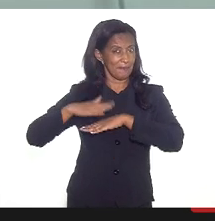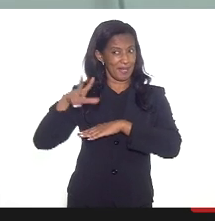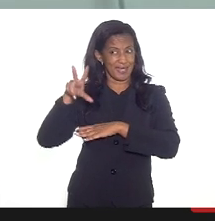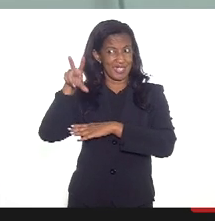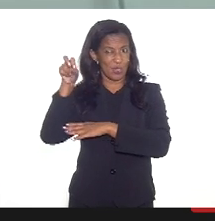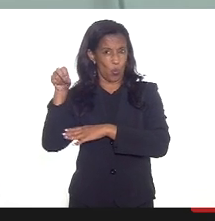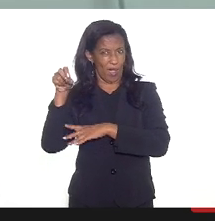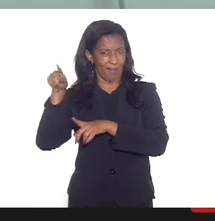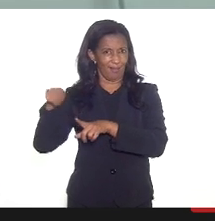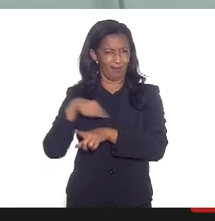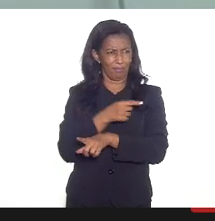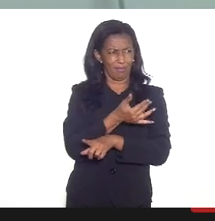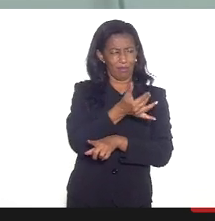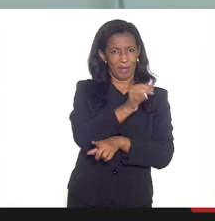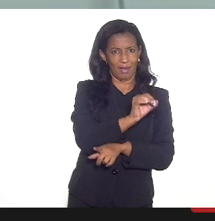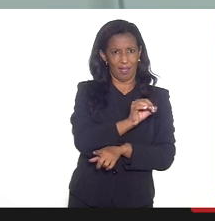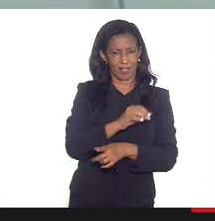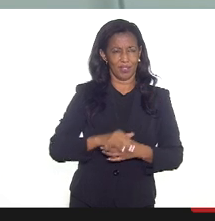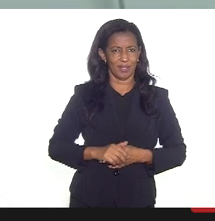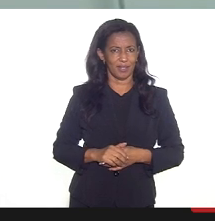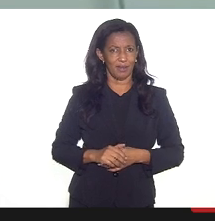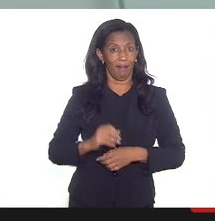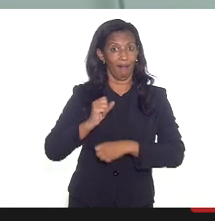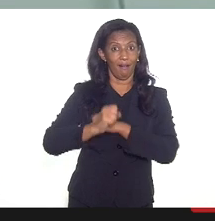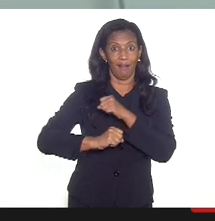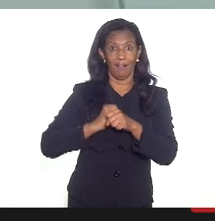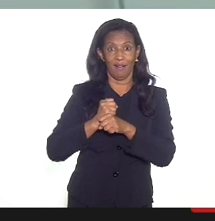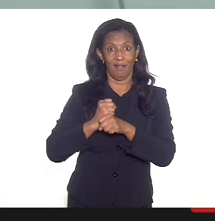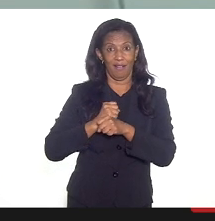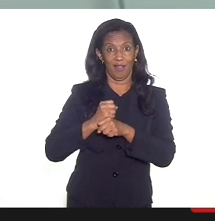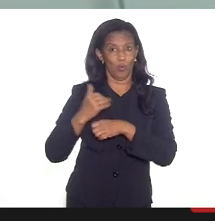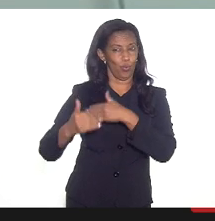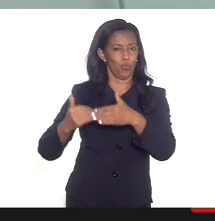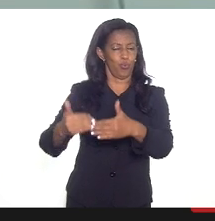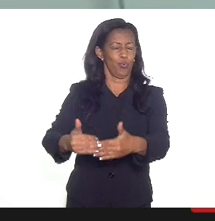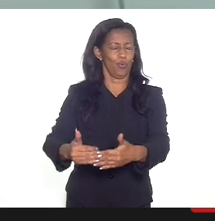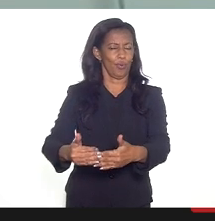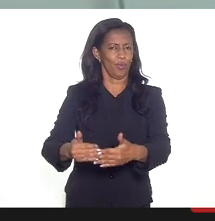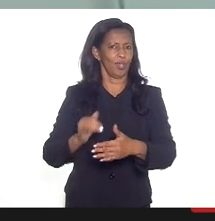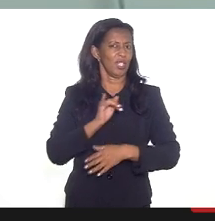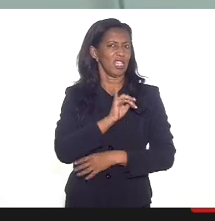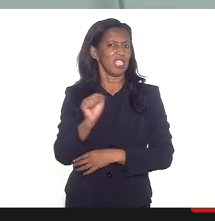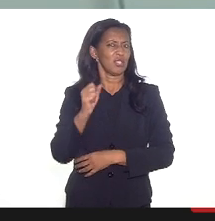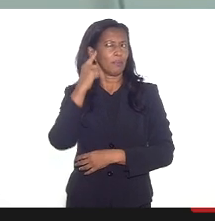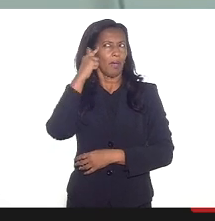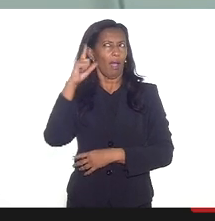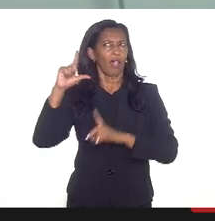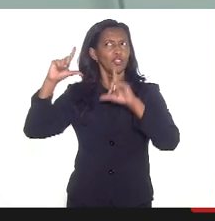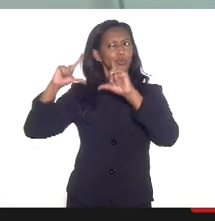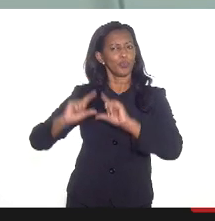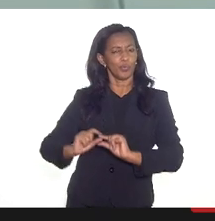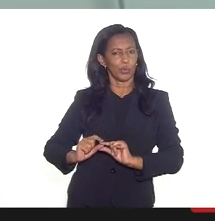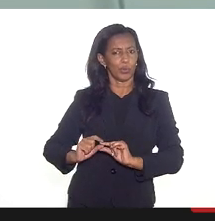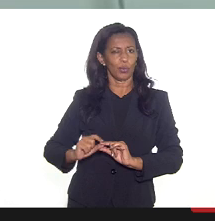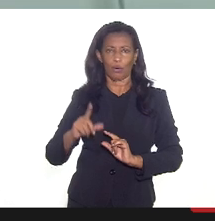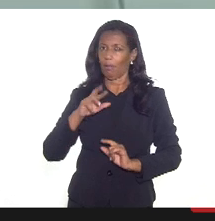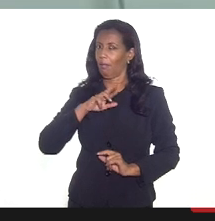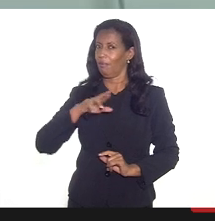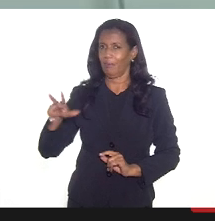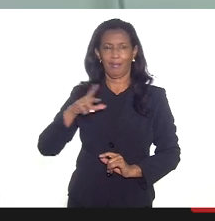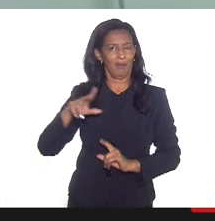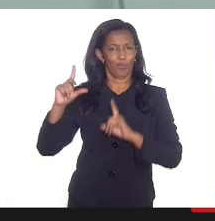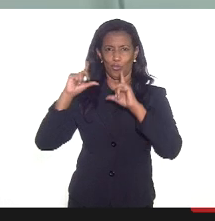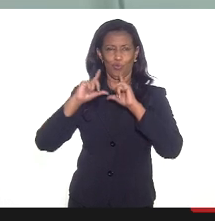50 para 10 anos depois. Isso quer dizer que o lesbocídio diminuiu? Não, isso não quer dizer que o